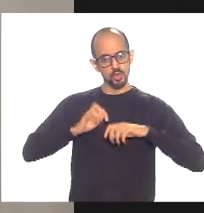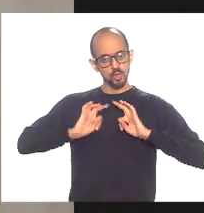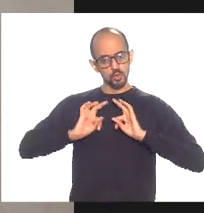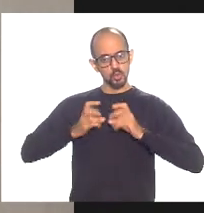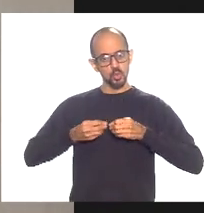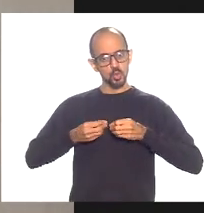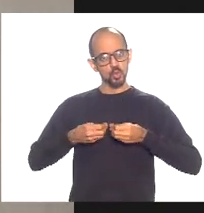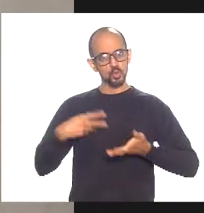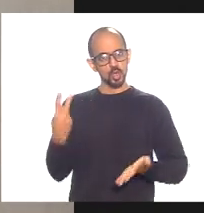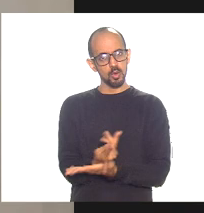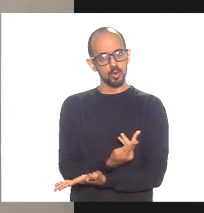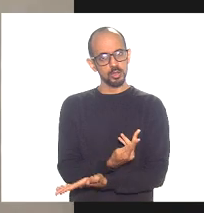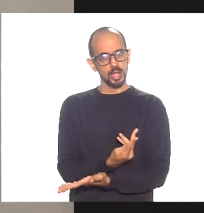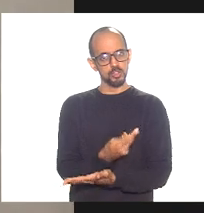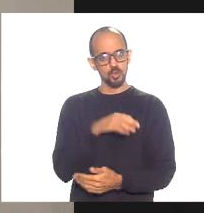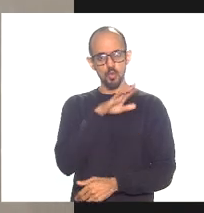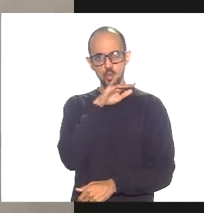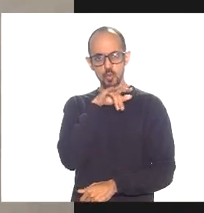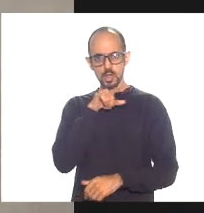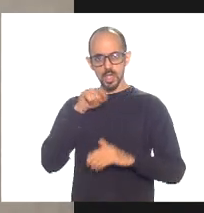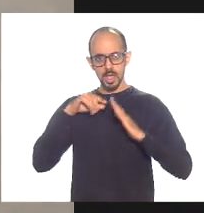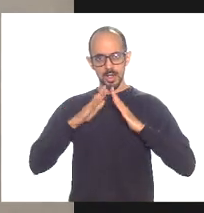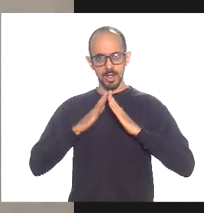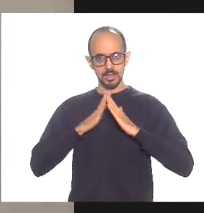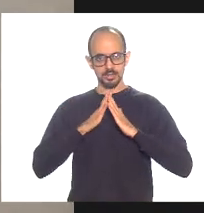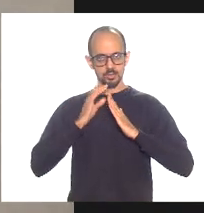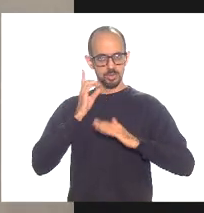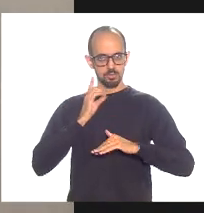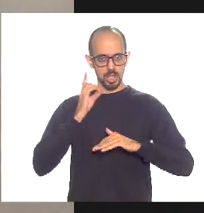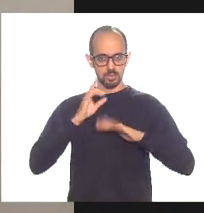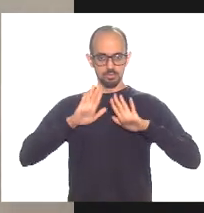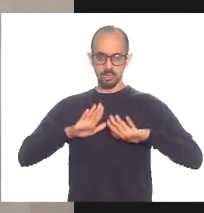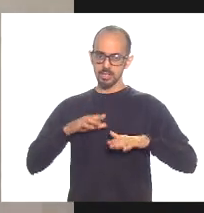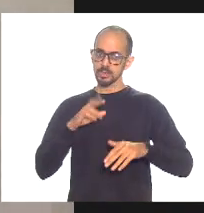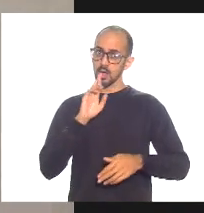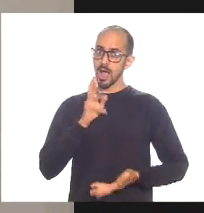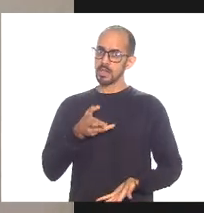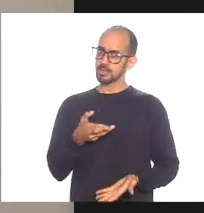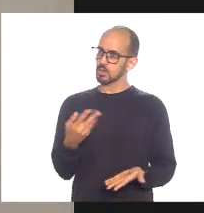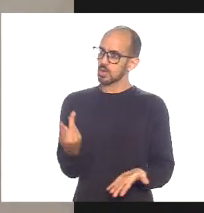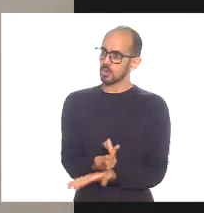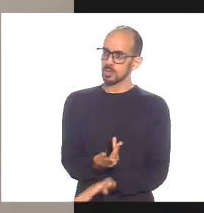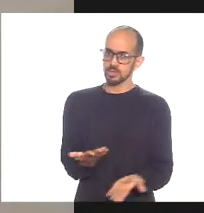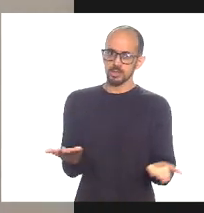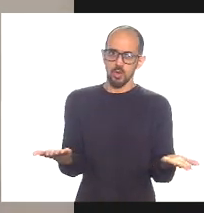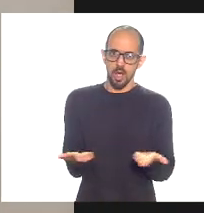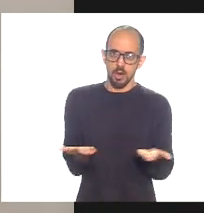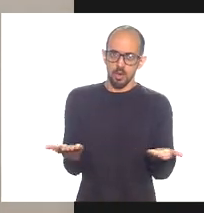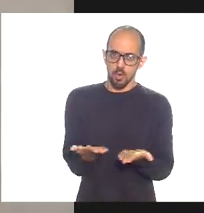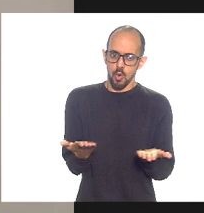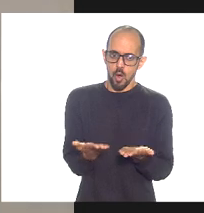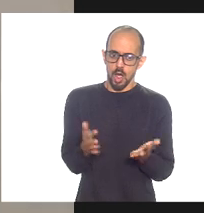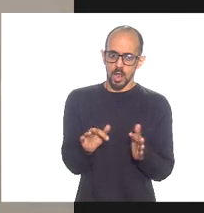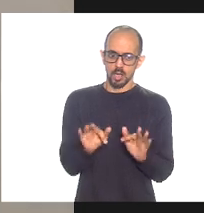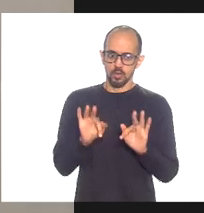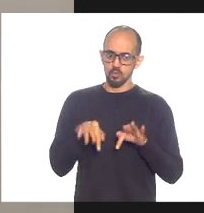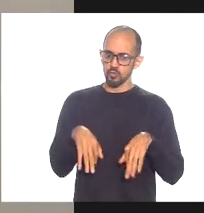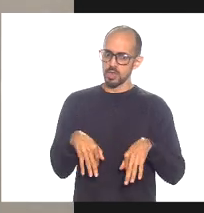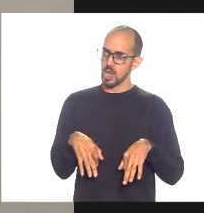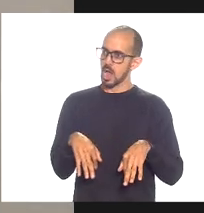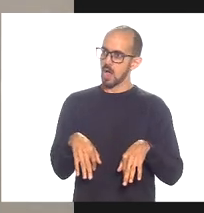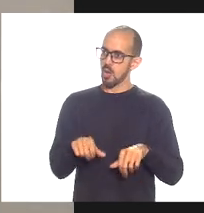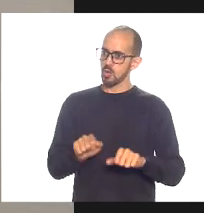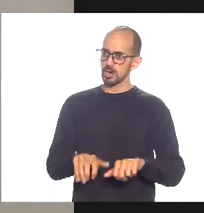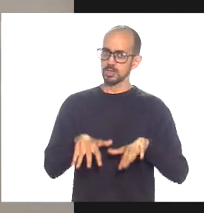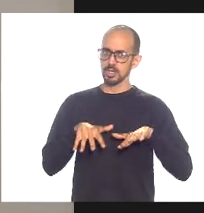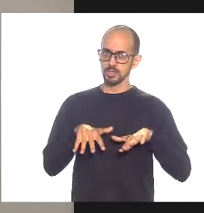Janeiro é culpa do parlamento fluminense. Agora, tem uma razão, presidente. O que aconteceu aqui agora, ao término